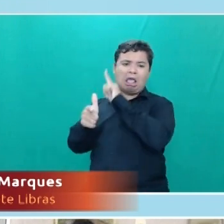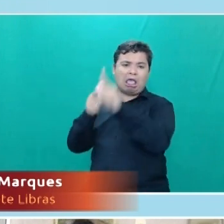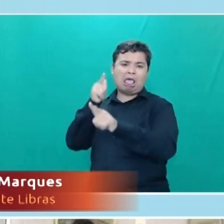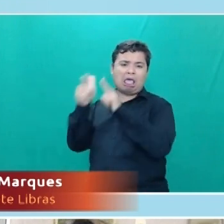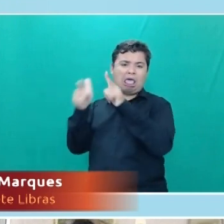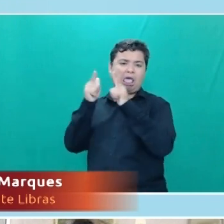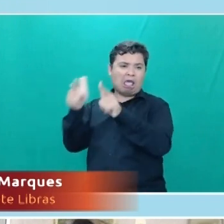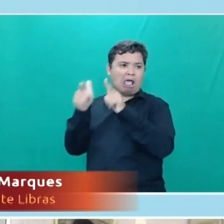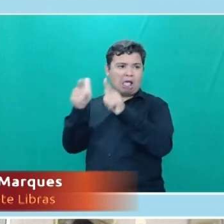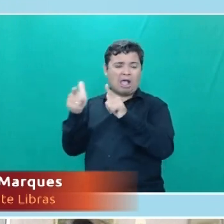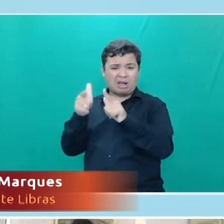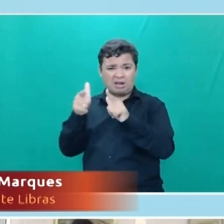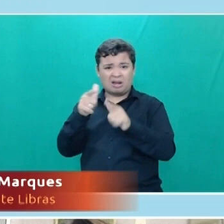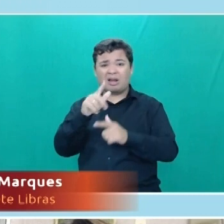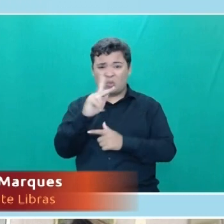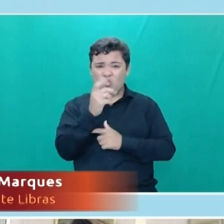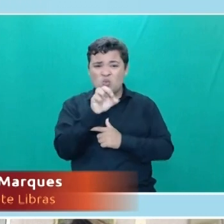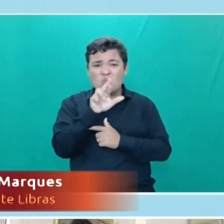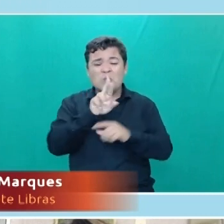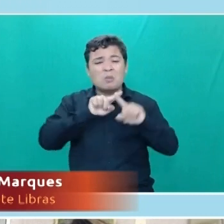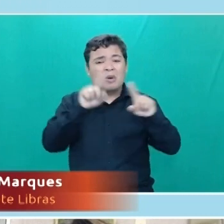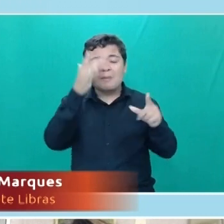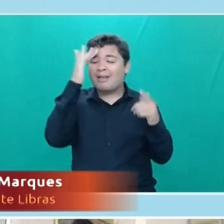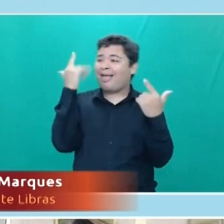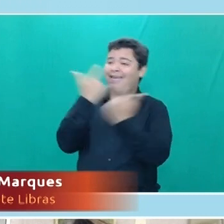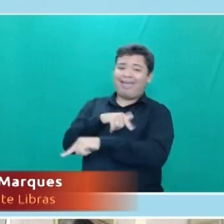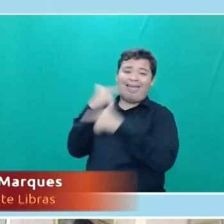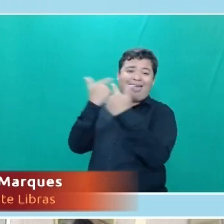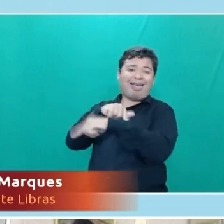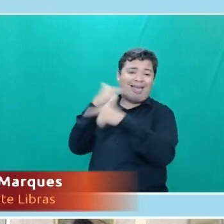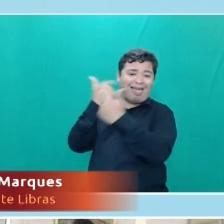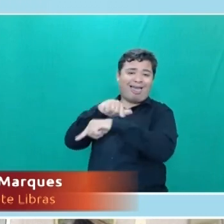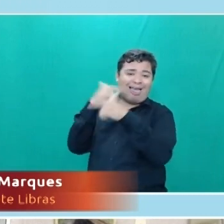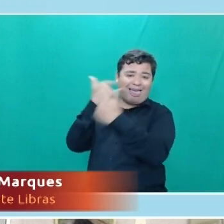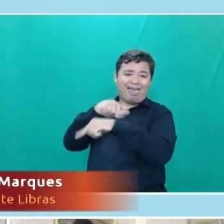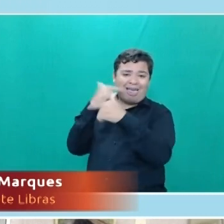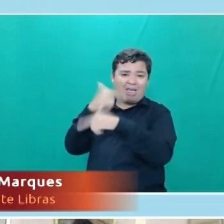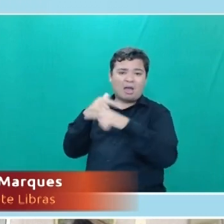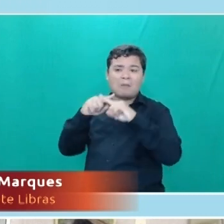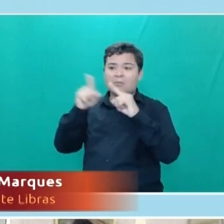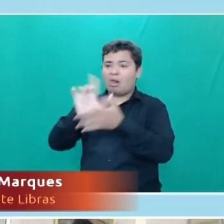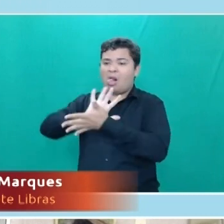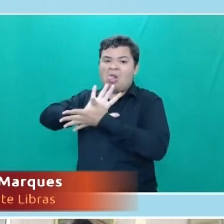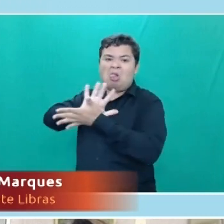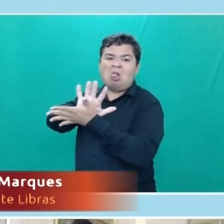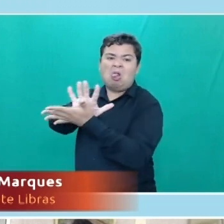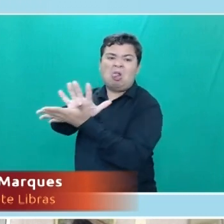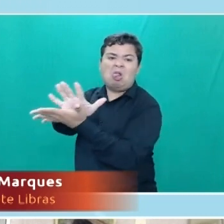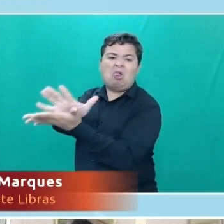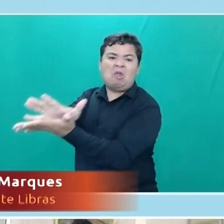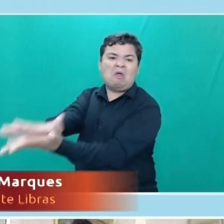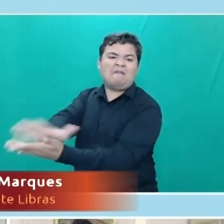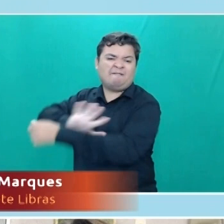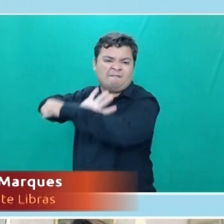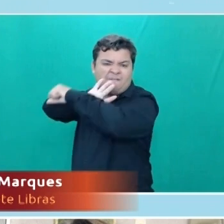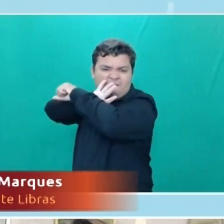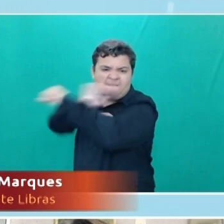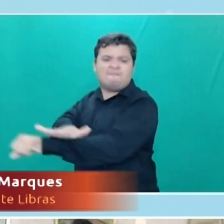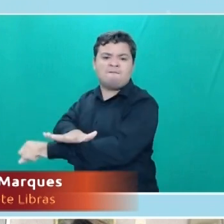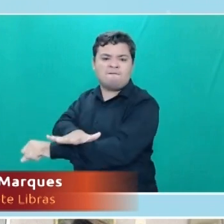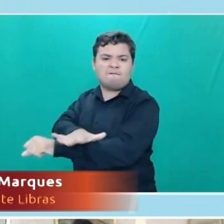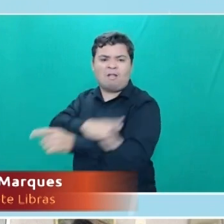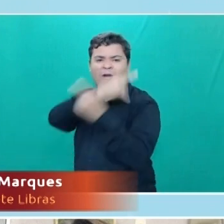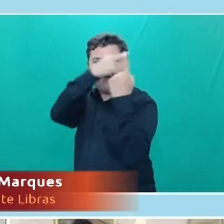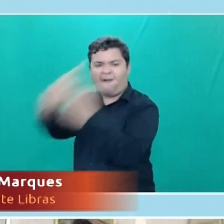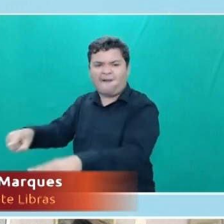e garantindo risadas para determinado grupo em detrimento de agressões contínuas da população negra